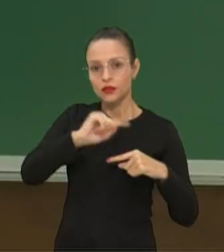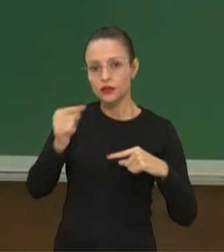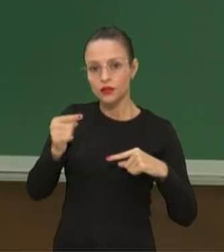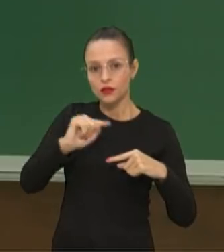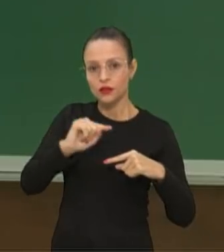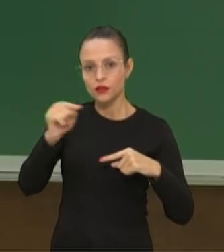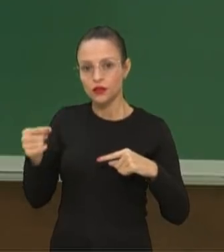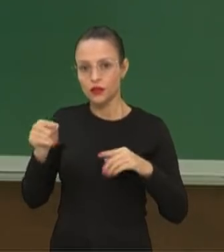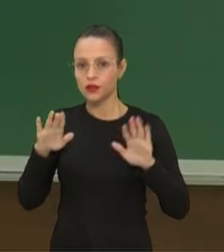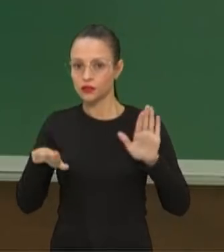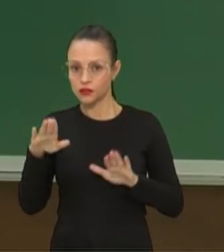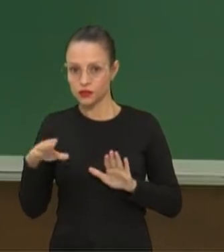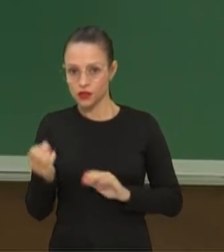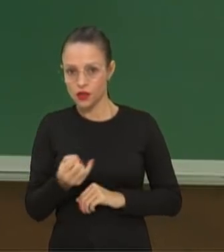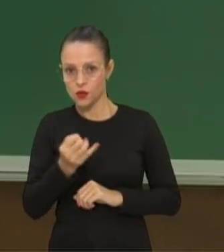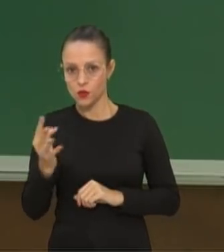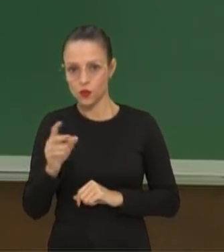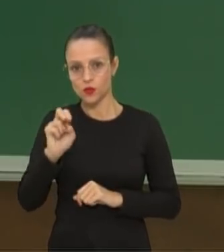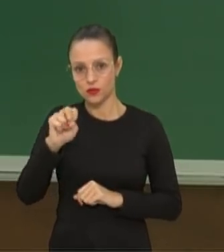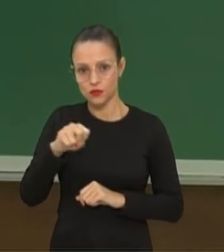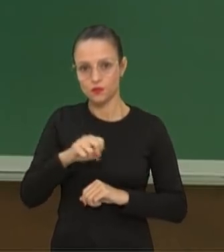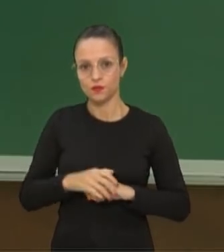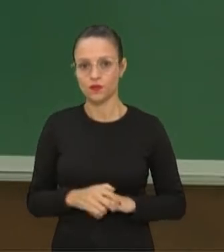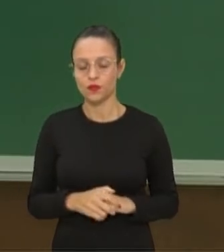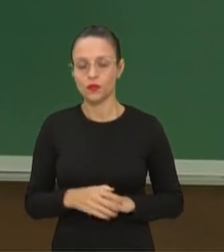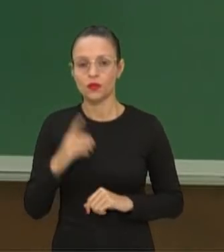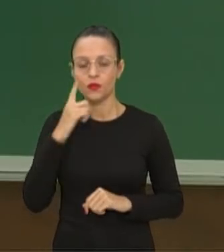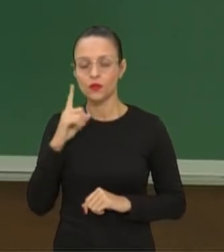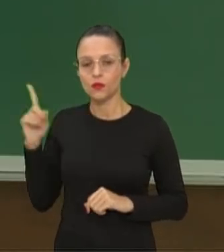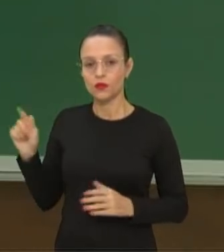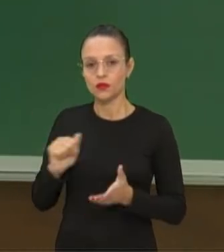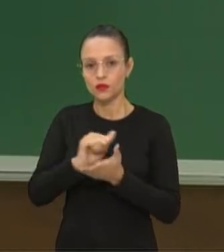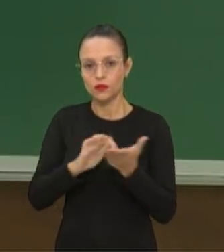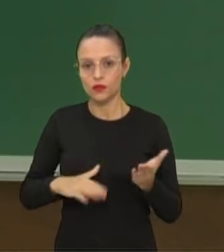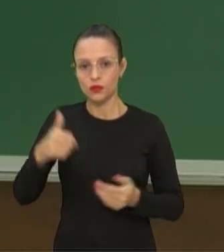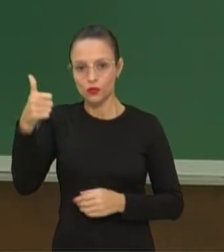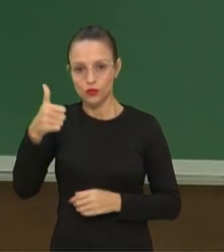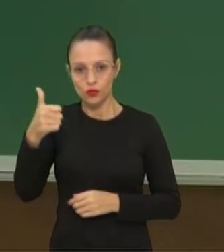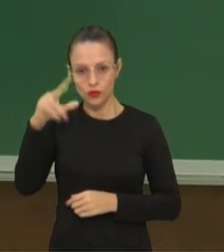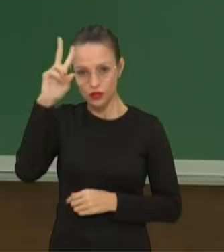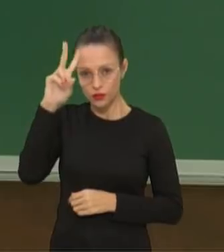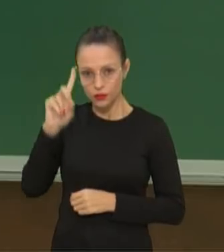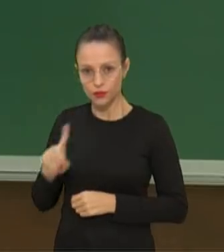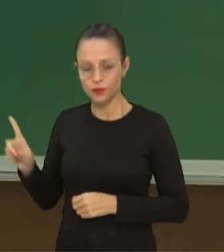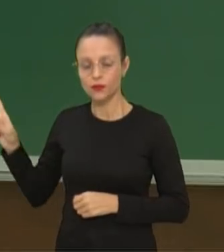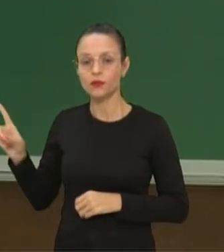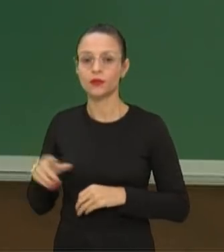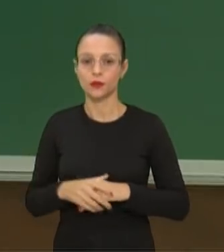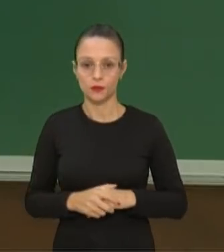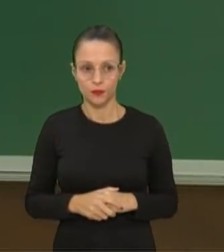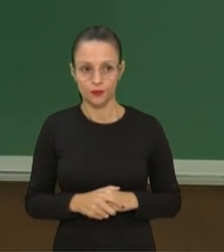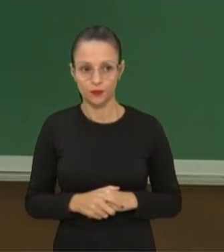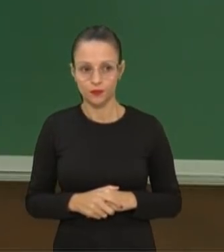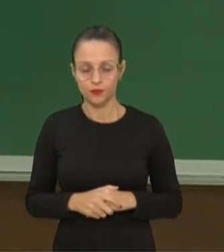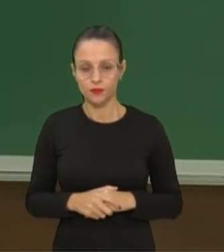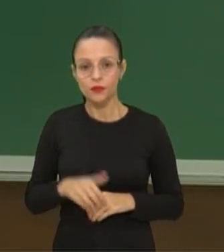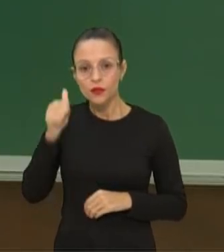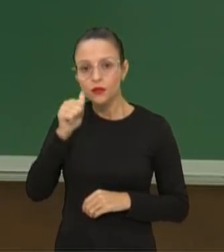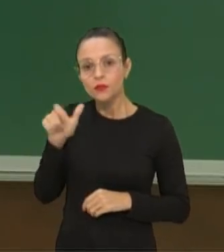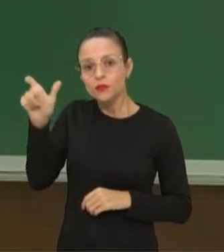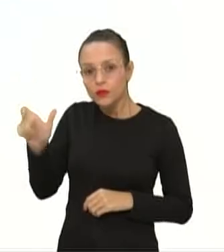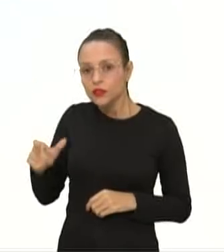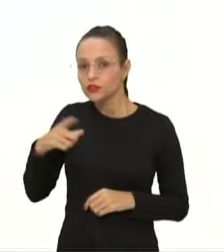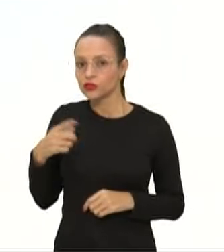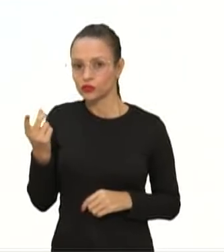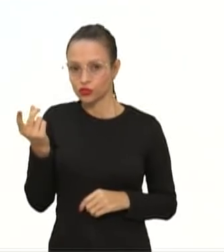casos, certo? Então, eu tenho um exercício 1 para a gente recordar. Dá uma olhada. Sônia tinha uma certa quantia em